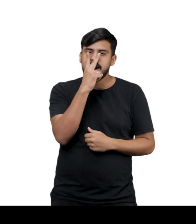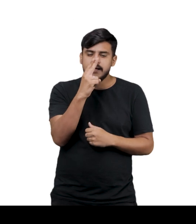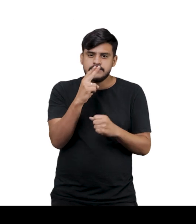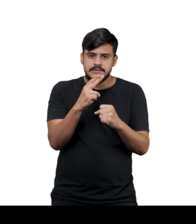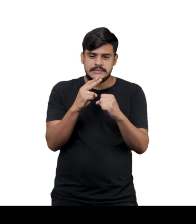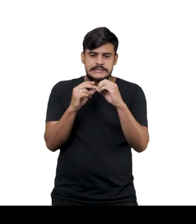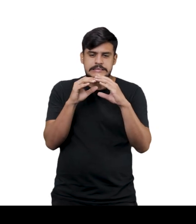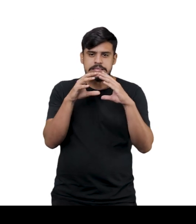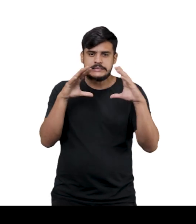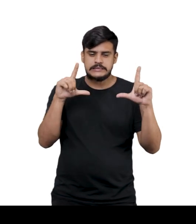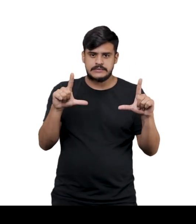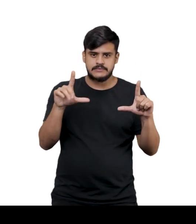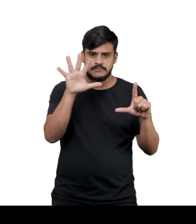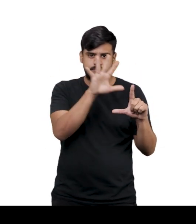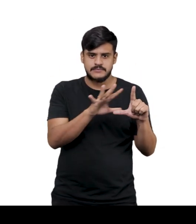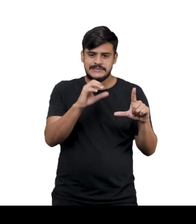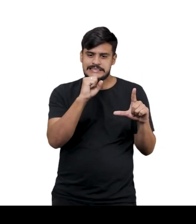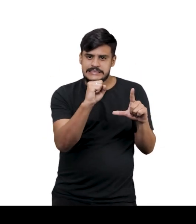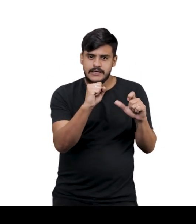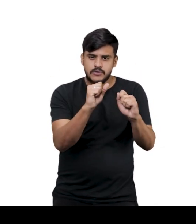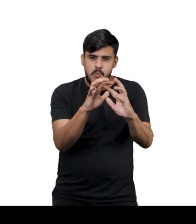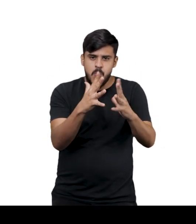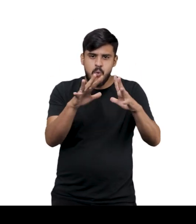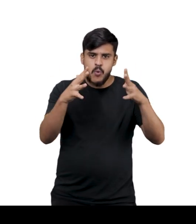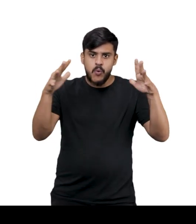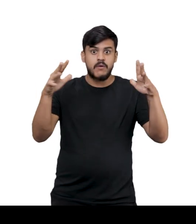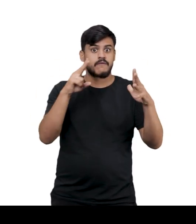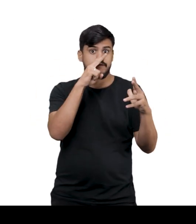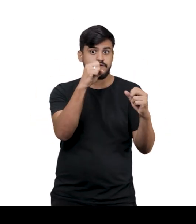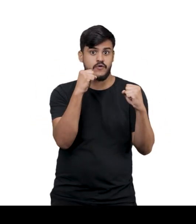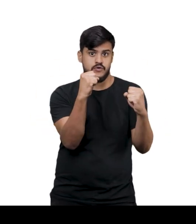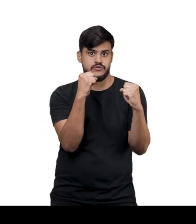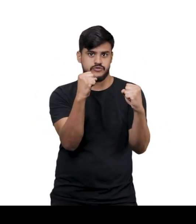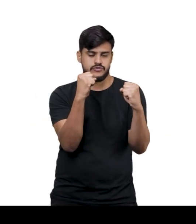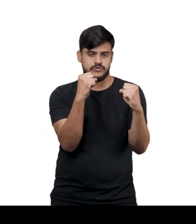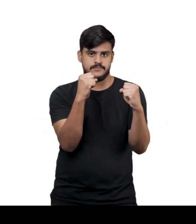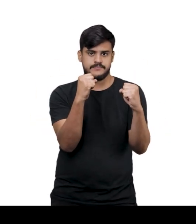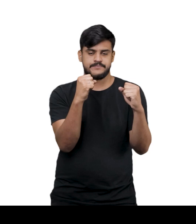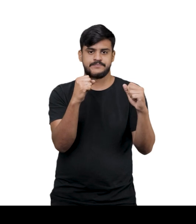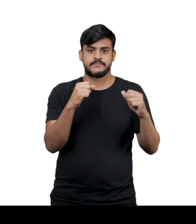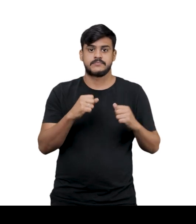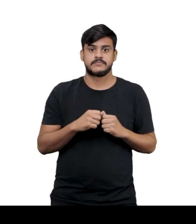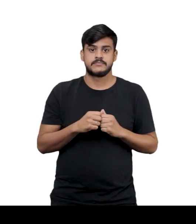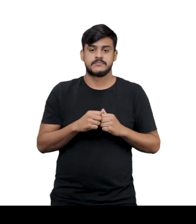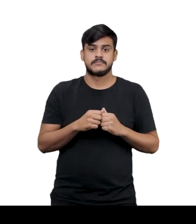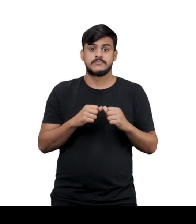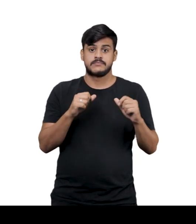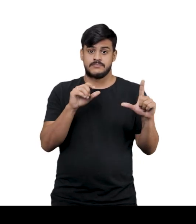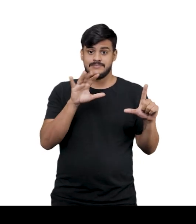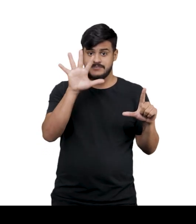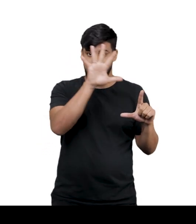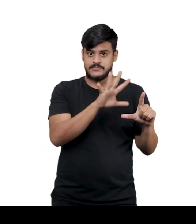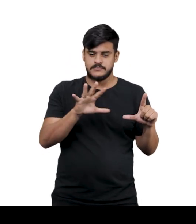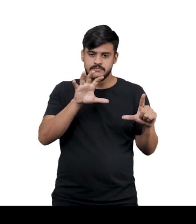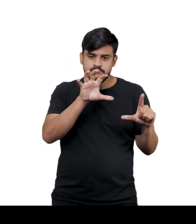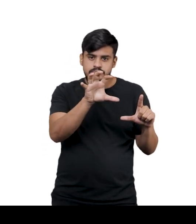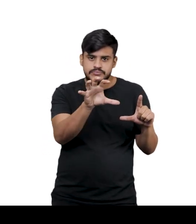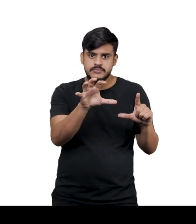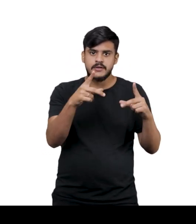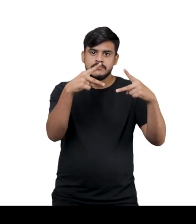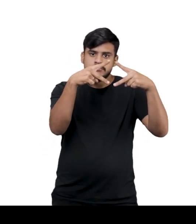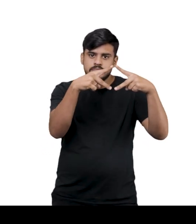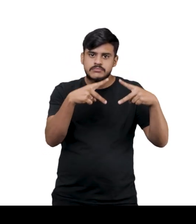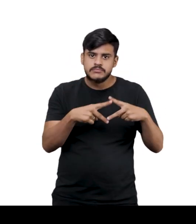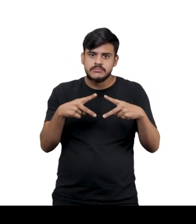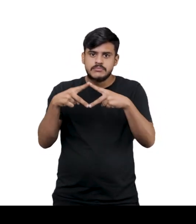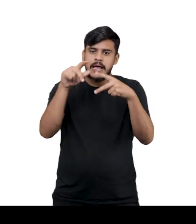essa impressão de irradiamento a partir do centro é bastante enfática. Ao centro, losangos azuis